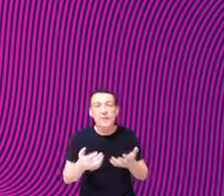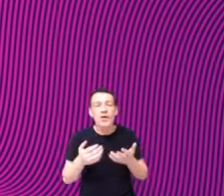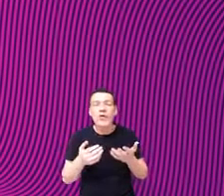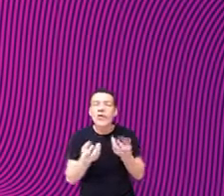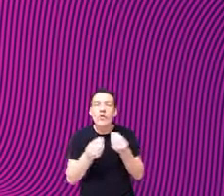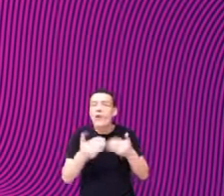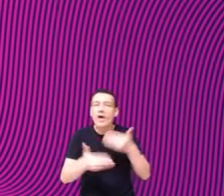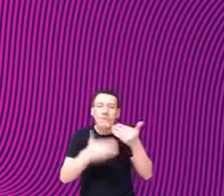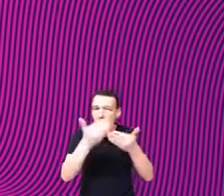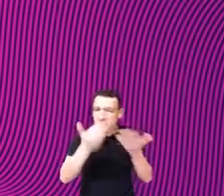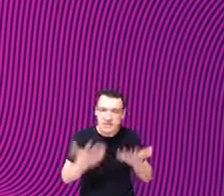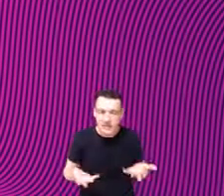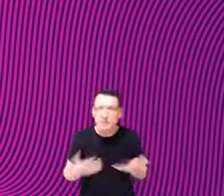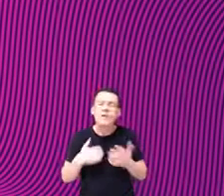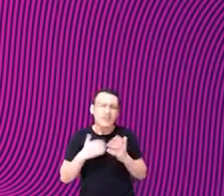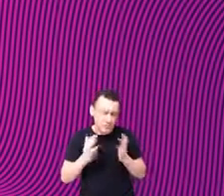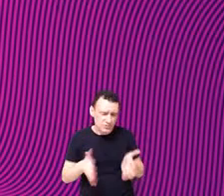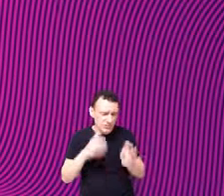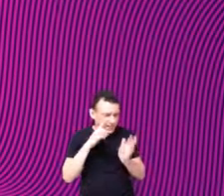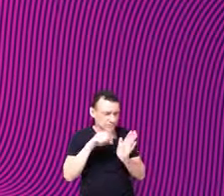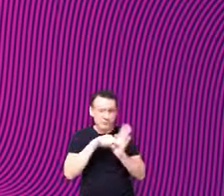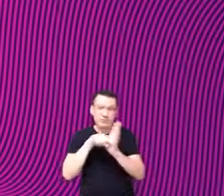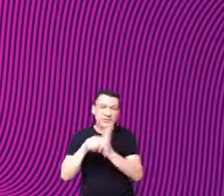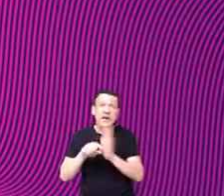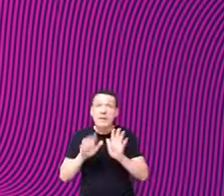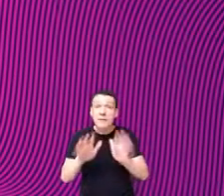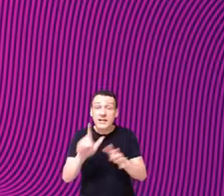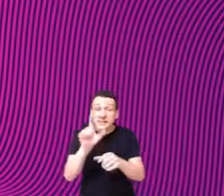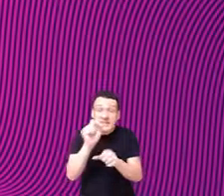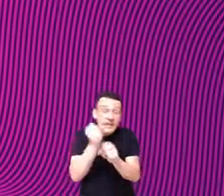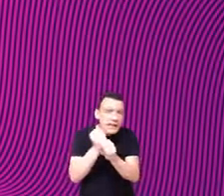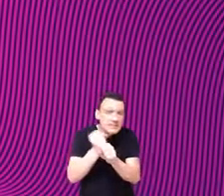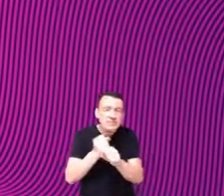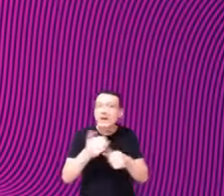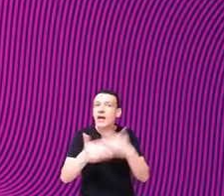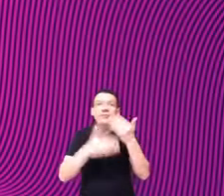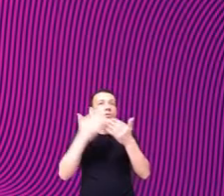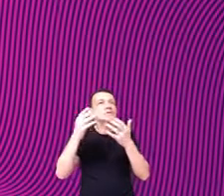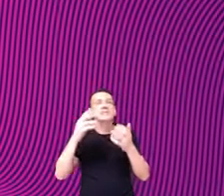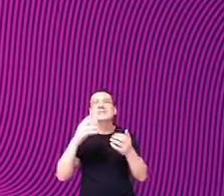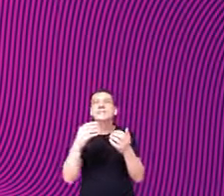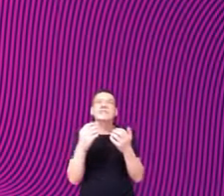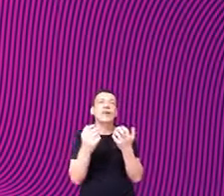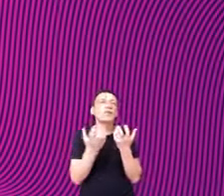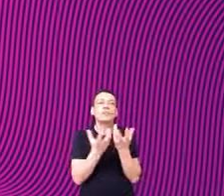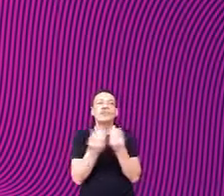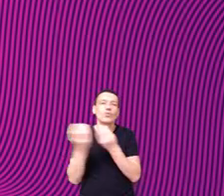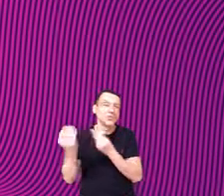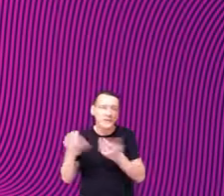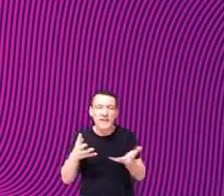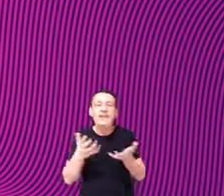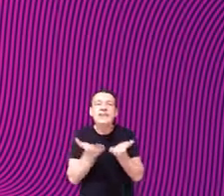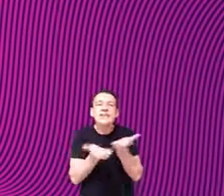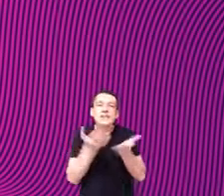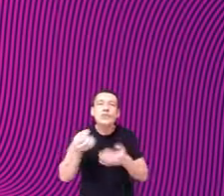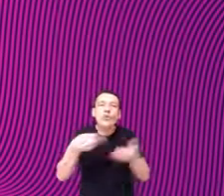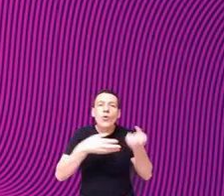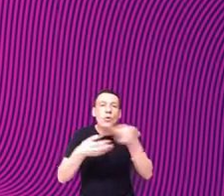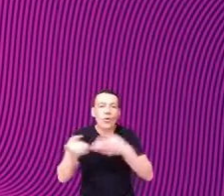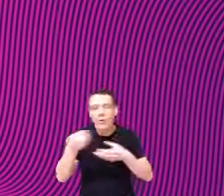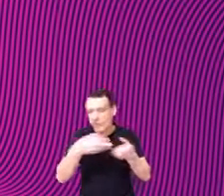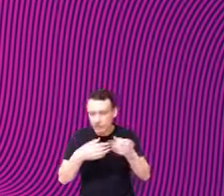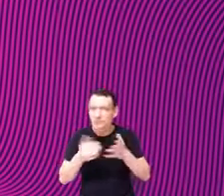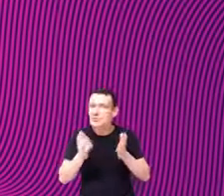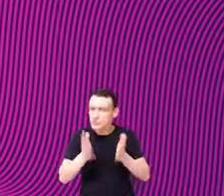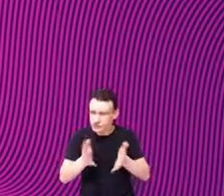nos últimos 10 anos foi brutal, né? Inclusive com novas terapias, né? Eu acho que talvez